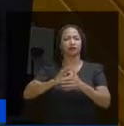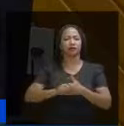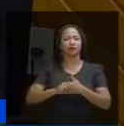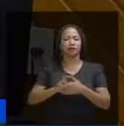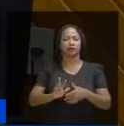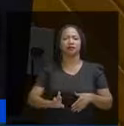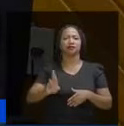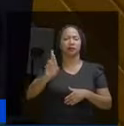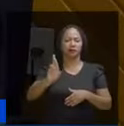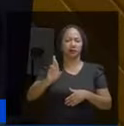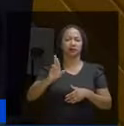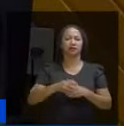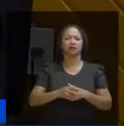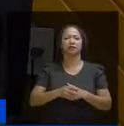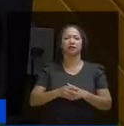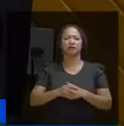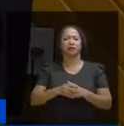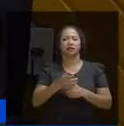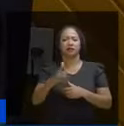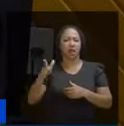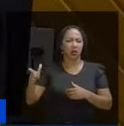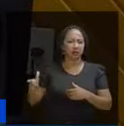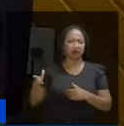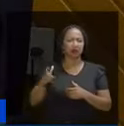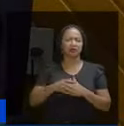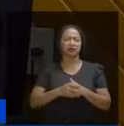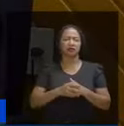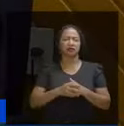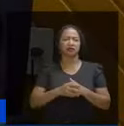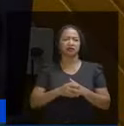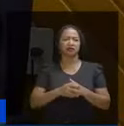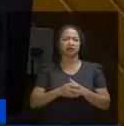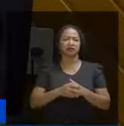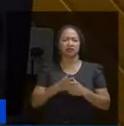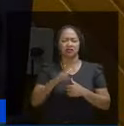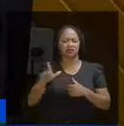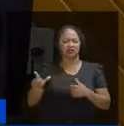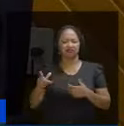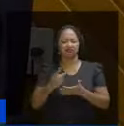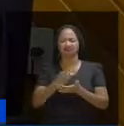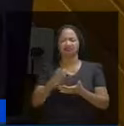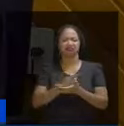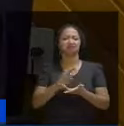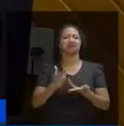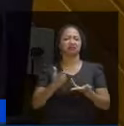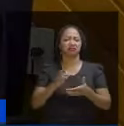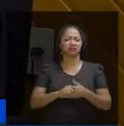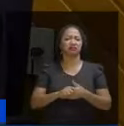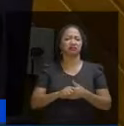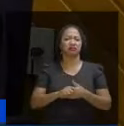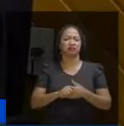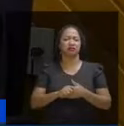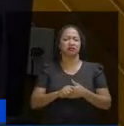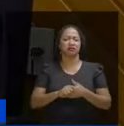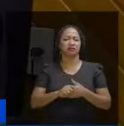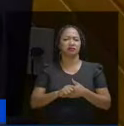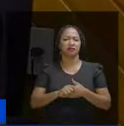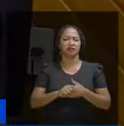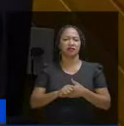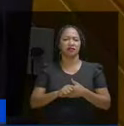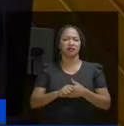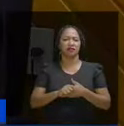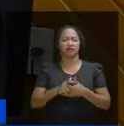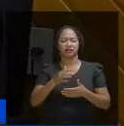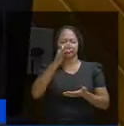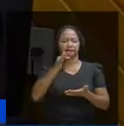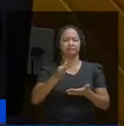seus representantes, logo, sem qualquer bilateralidade e destituídos de fé